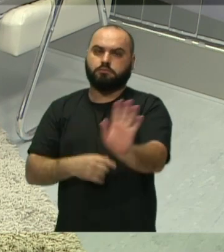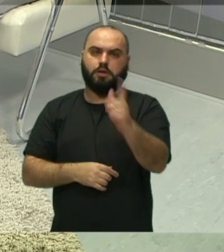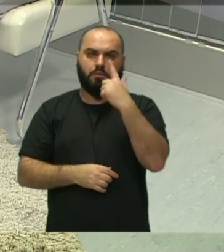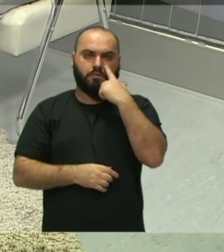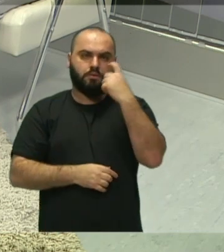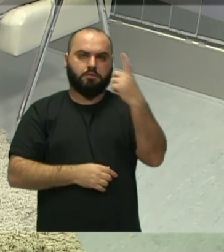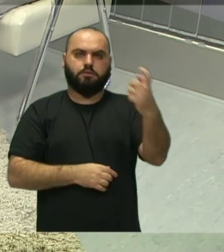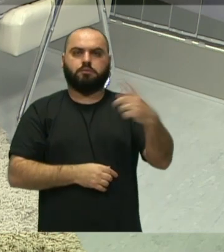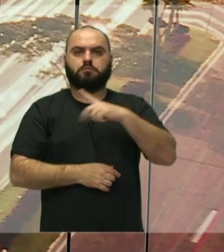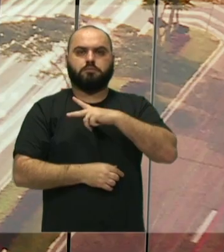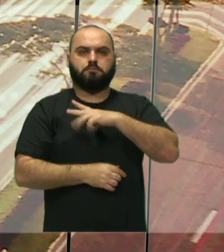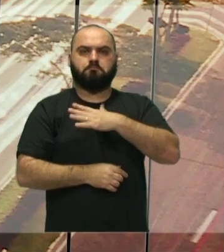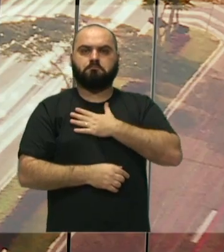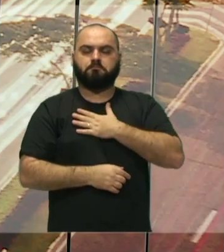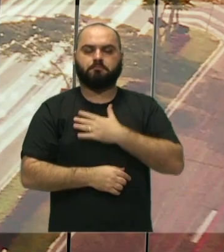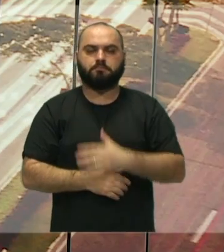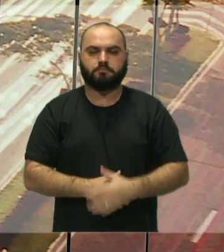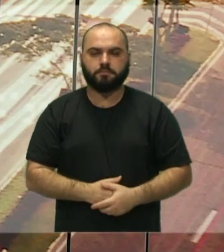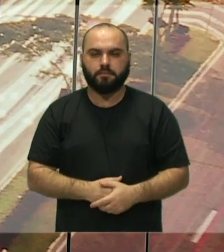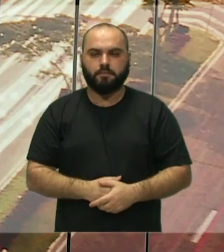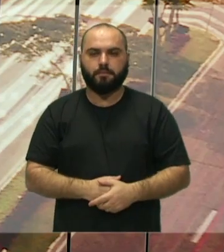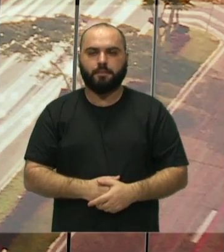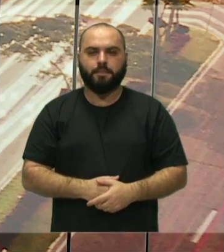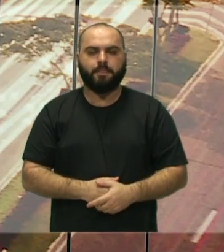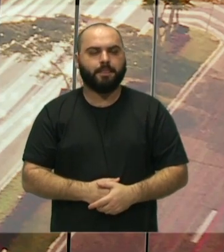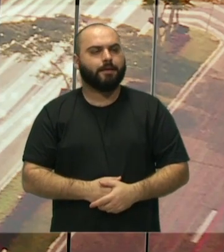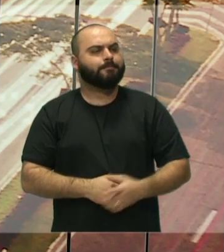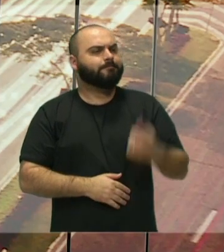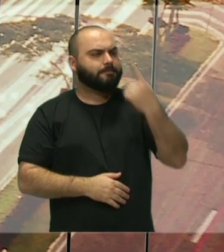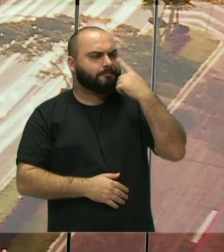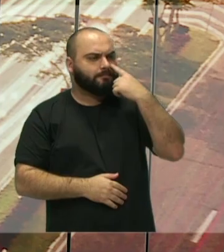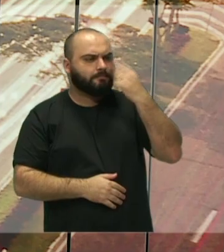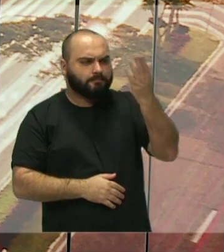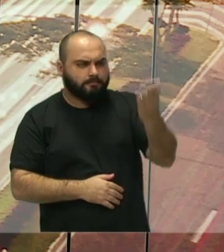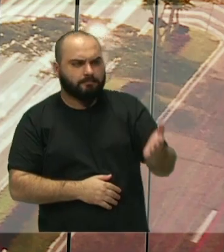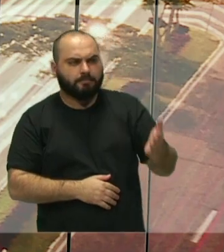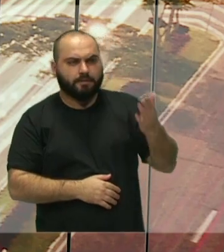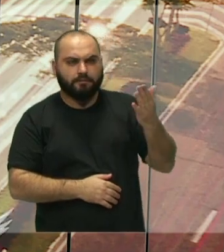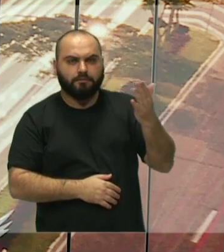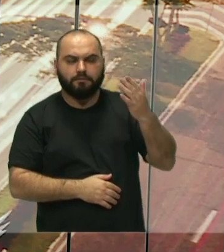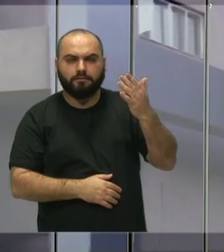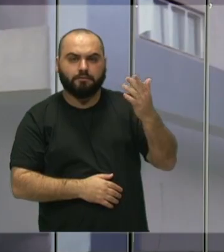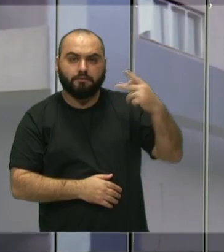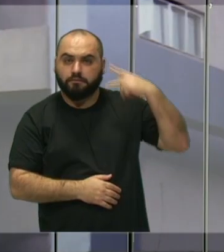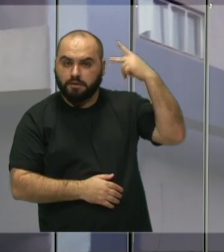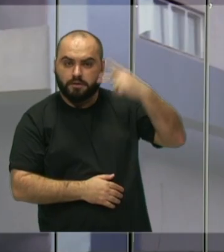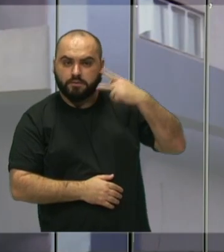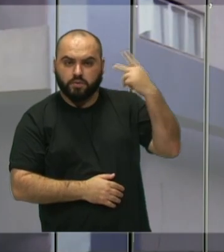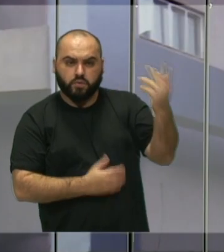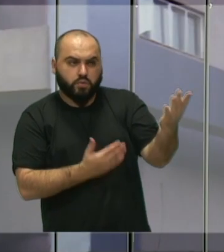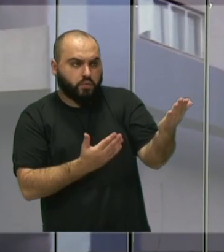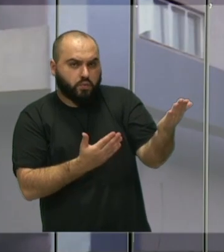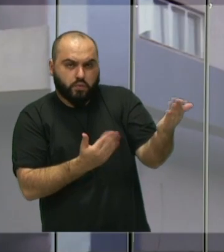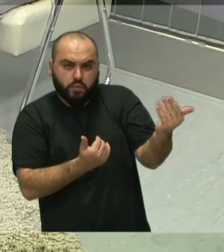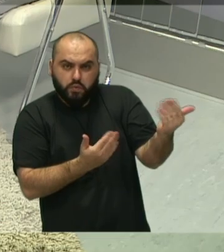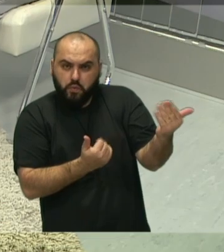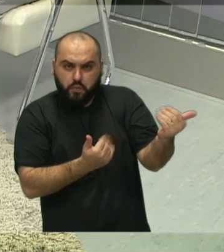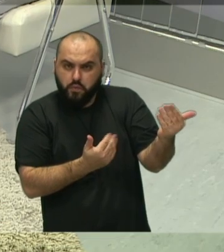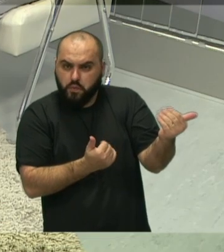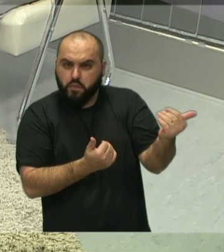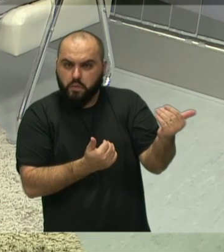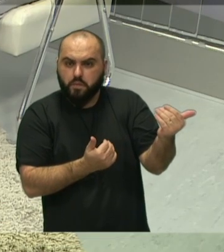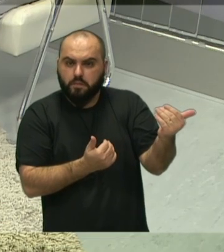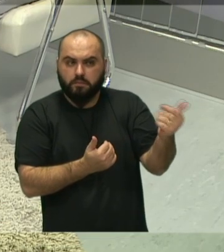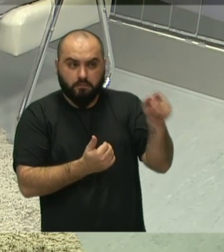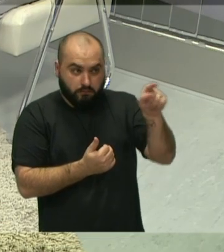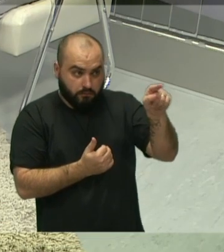interesses escusos. Quais os desafios o senhor tem encontrado, até por ser um vereador jovem, o mais jovem entre os parlamentares, e